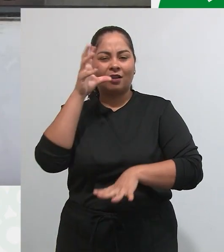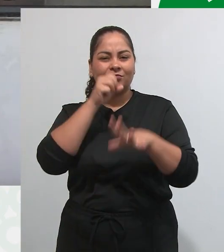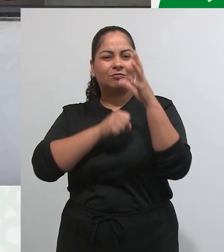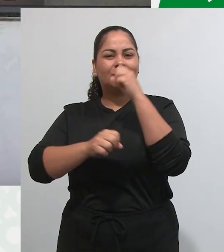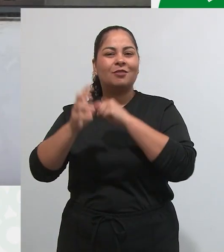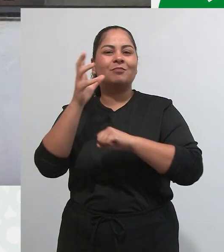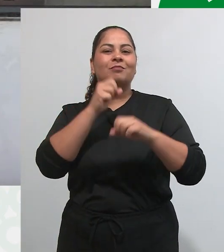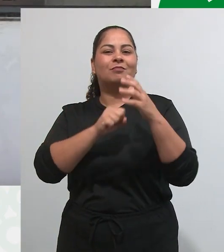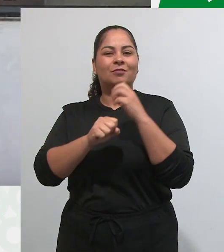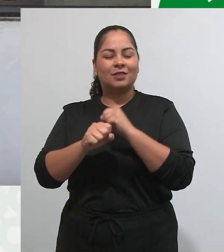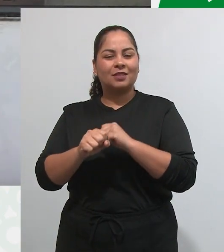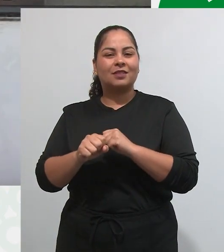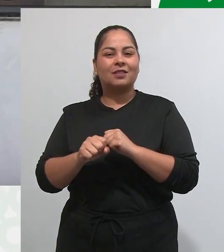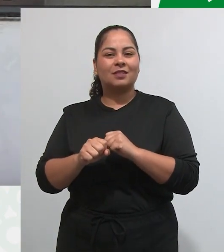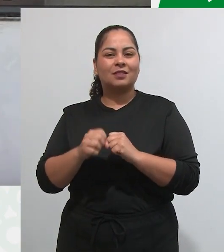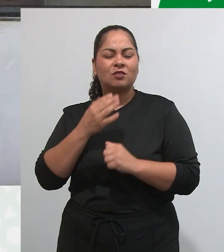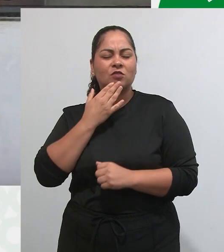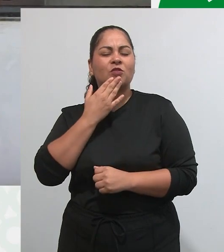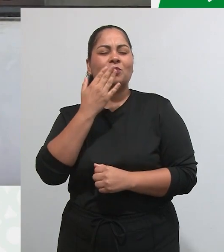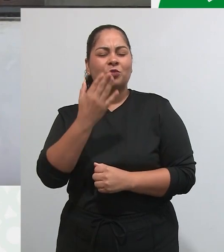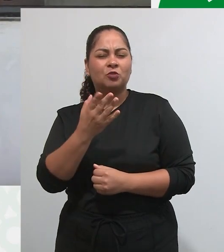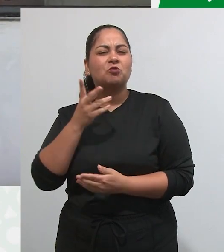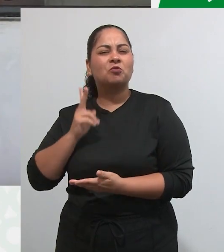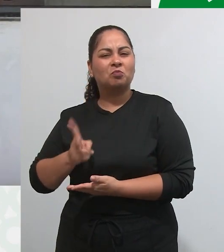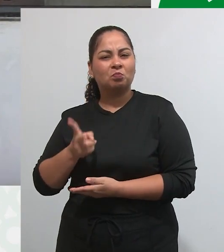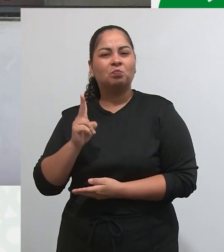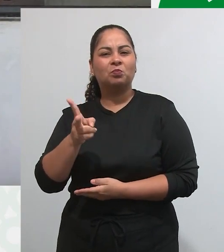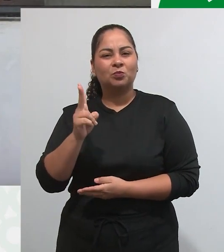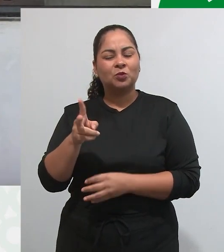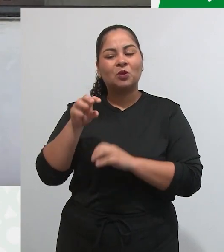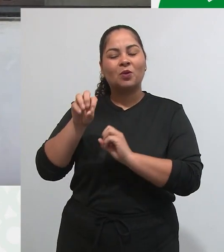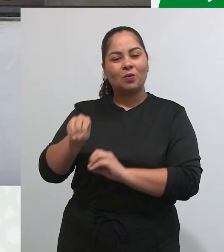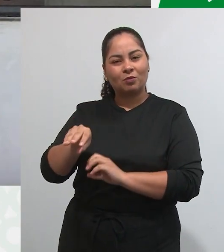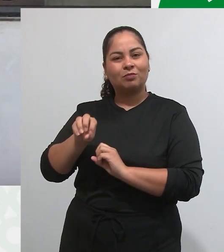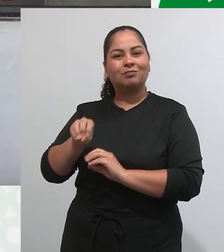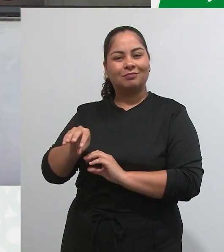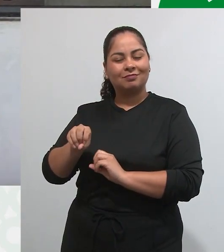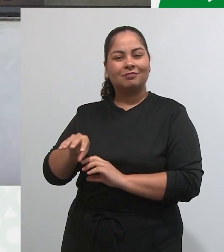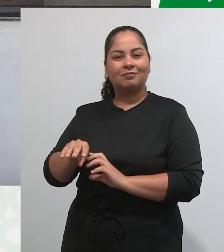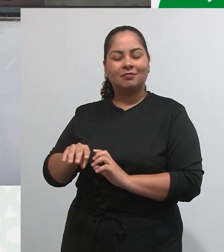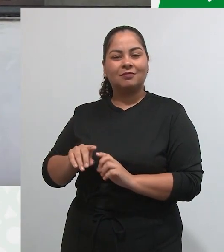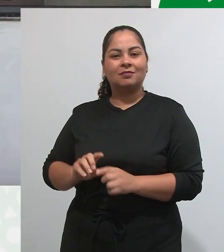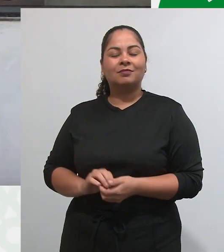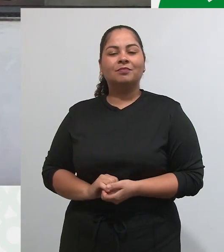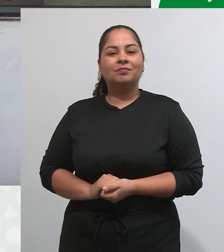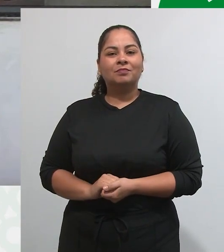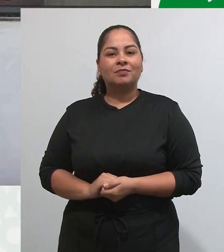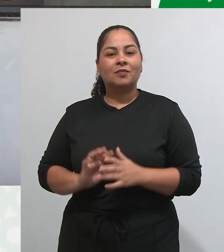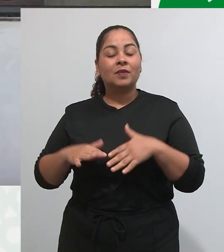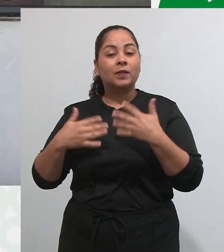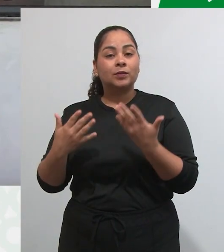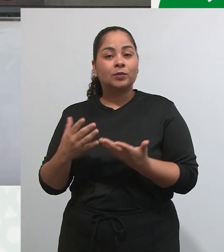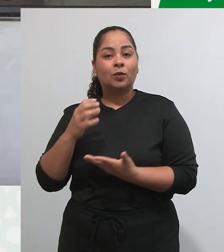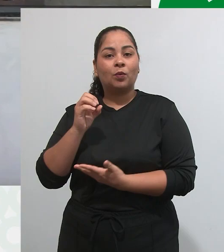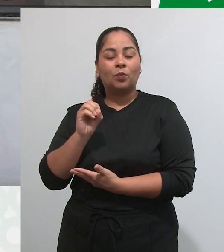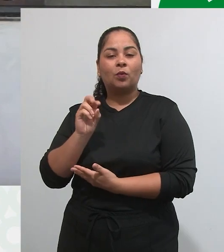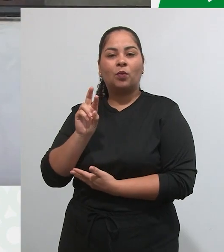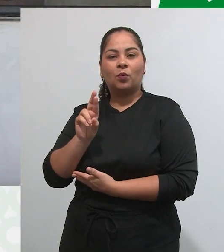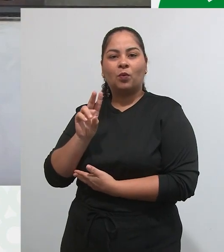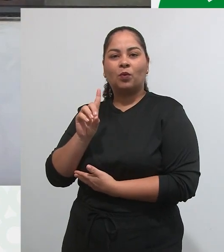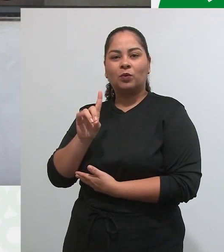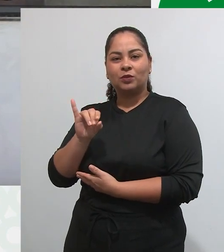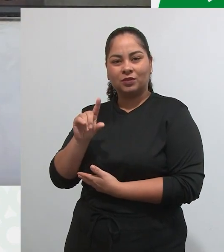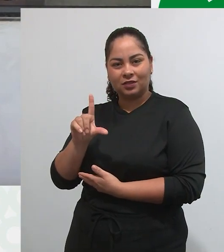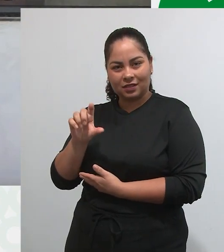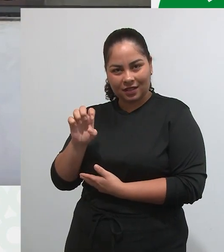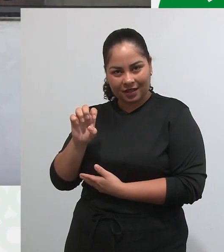aqui, você falava que, mesmo que você se aposentasse, iríamos continuar, e nós achávamos que nós não iríamos continuar, mas